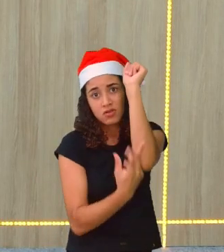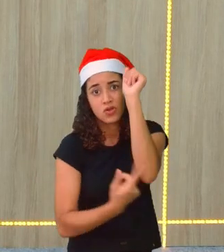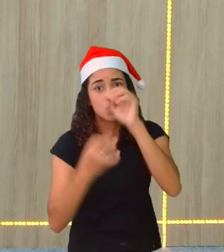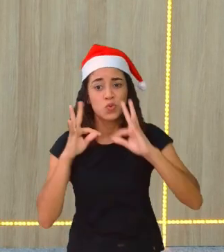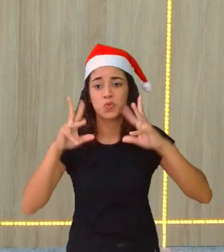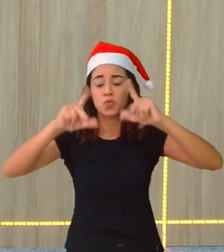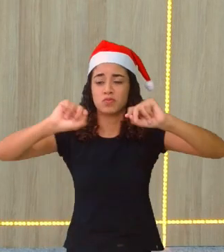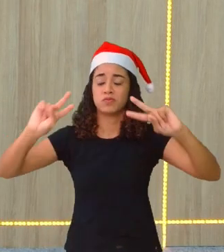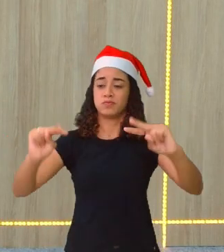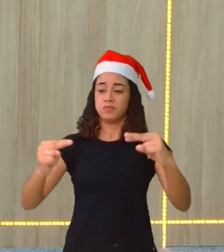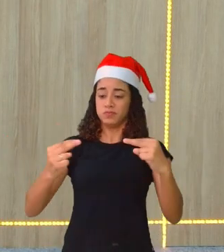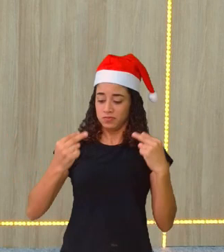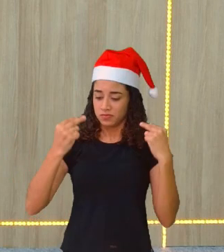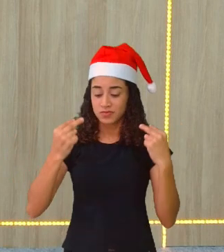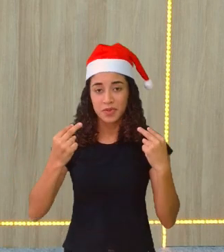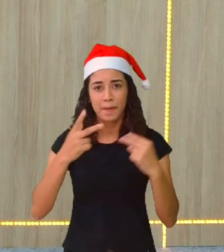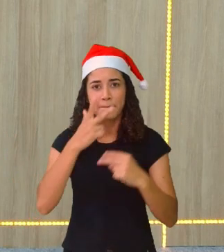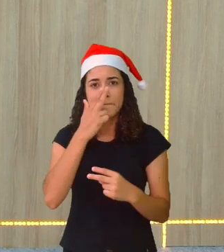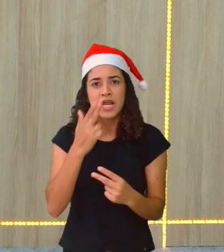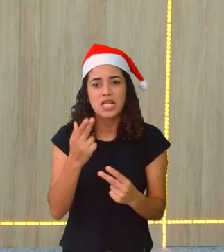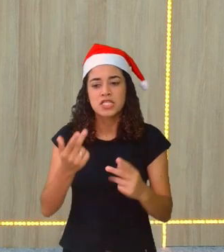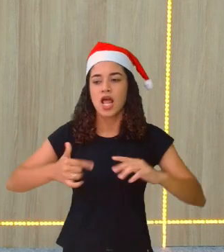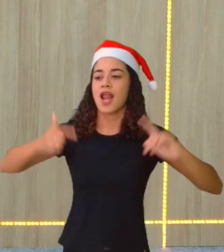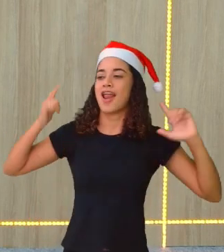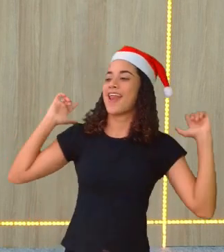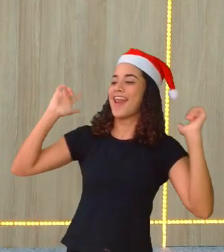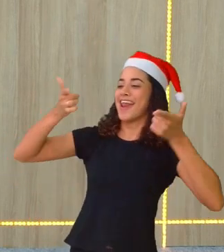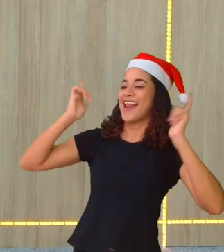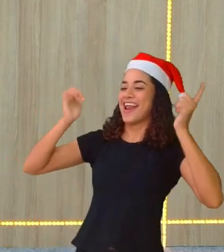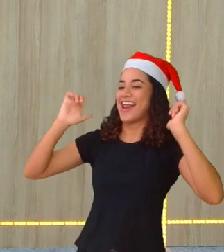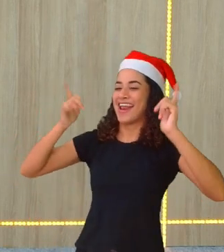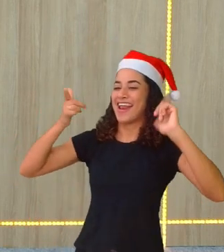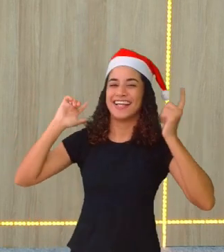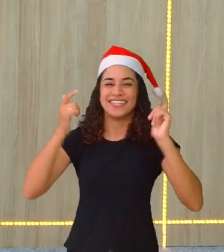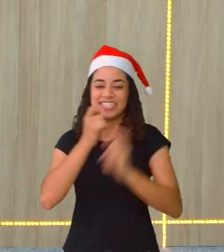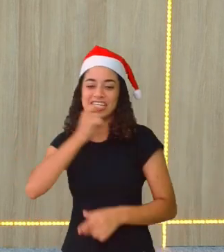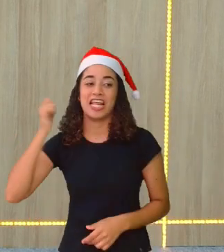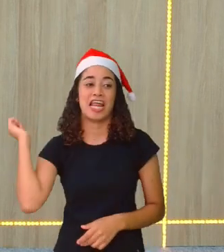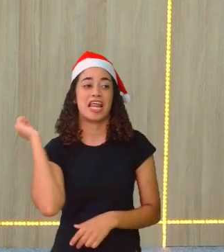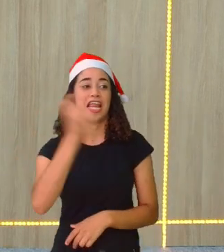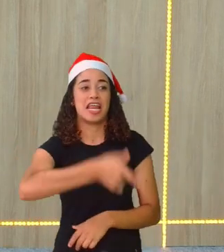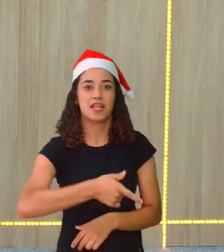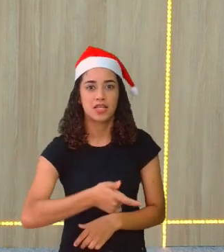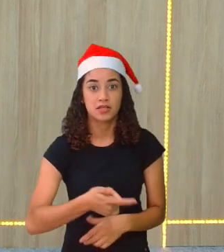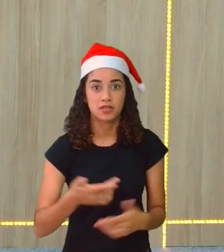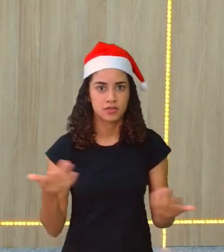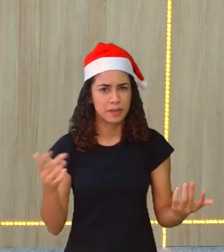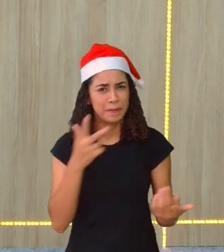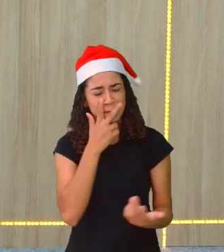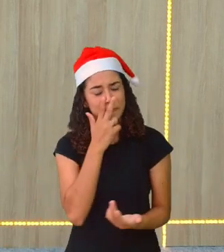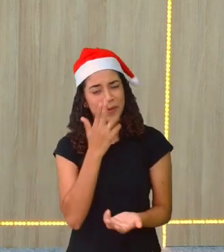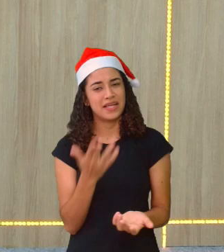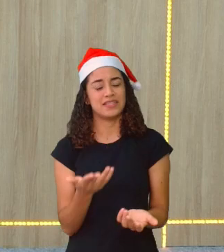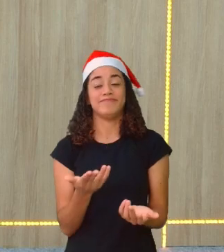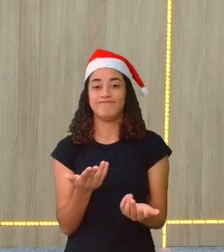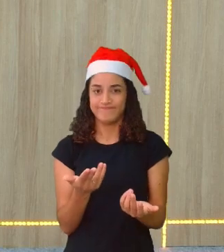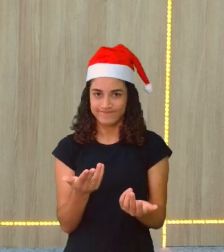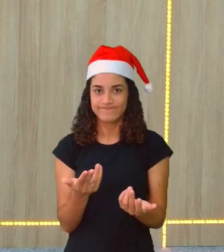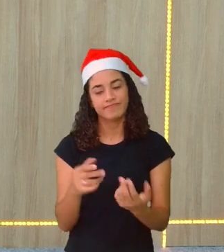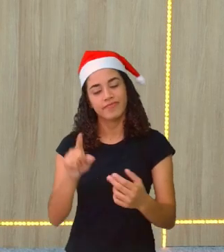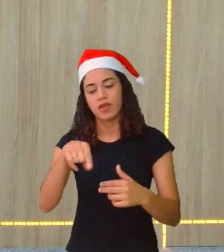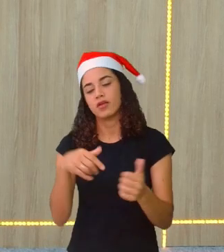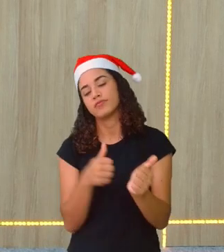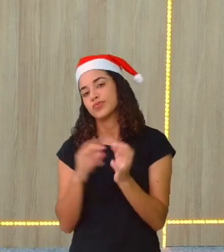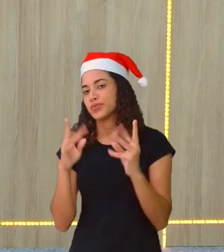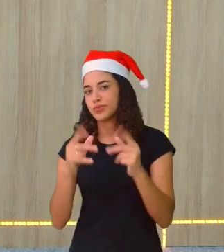ver e se divertir, né, com a morte daqueles cristãos. Então eles terminam sendo perseguidos pelos imperadores